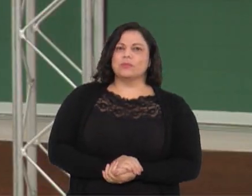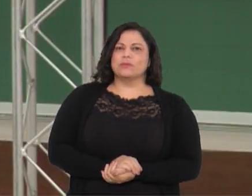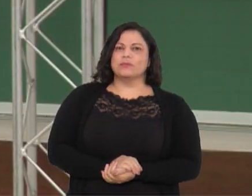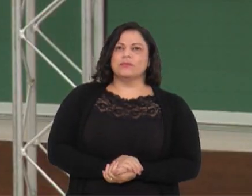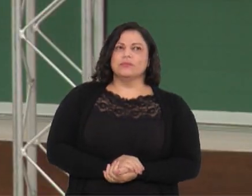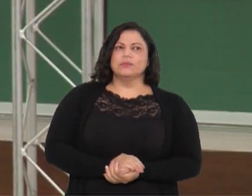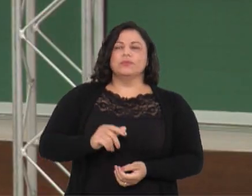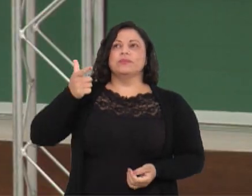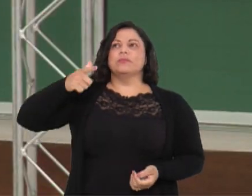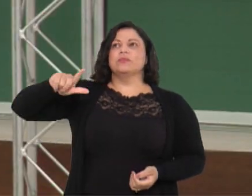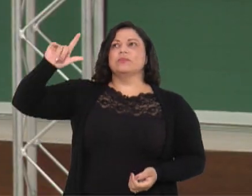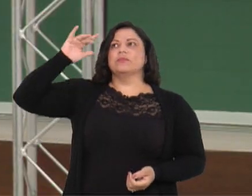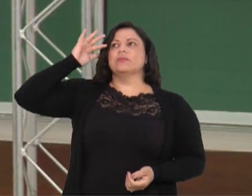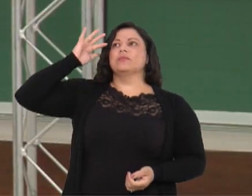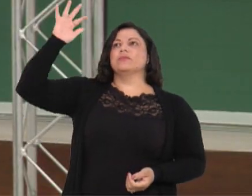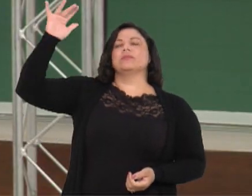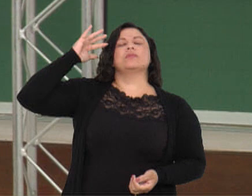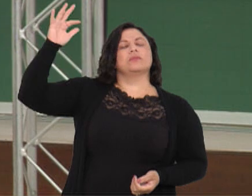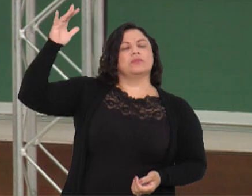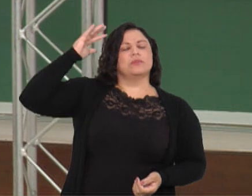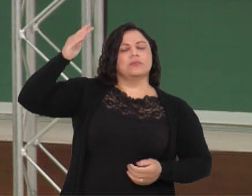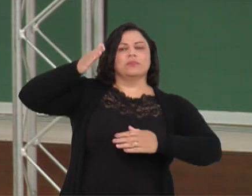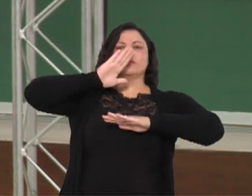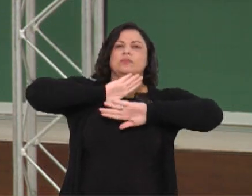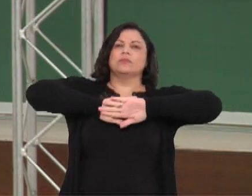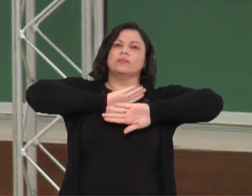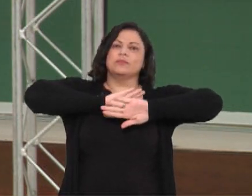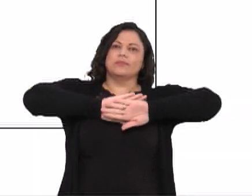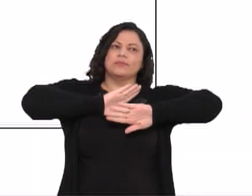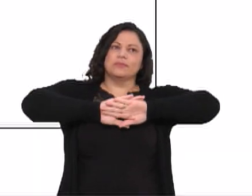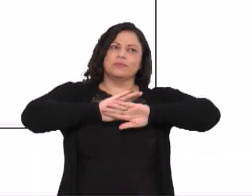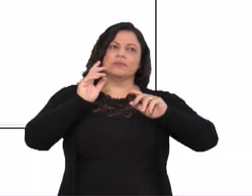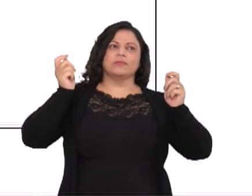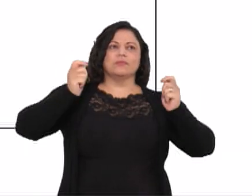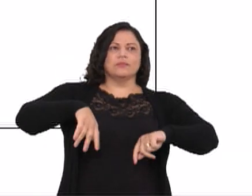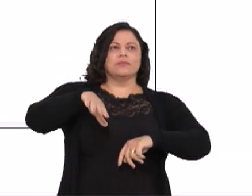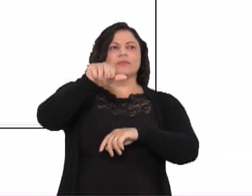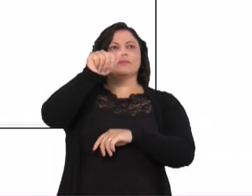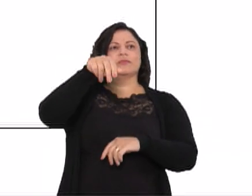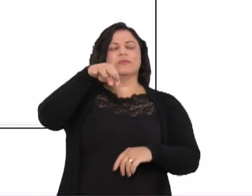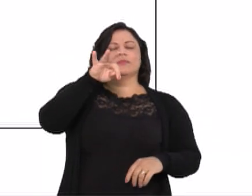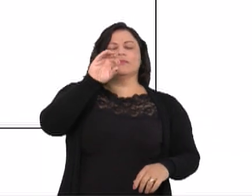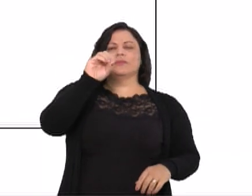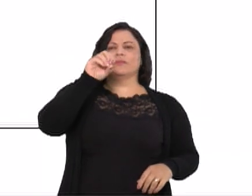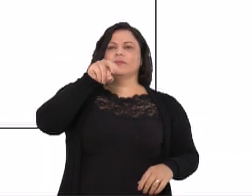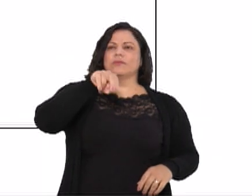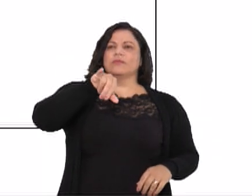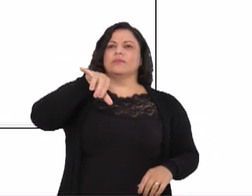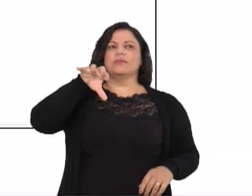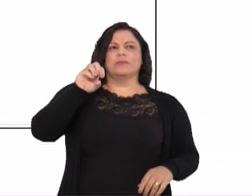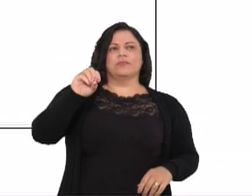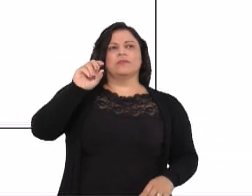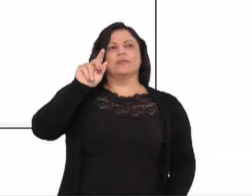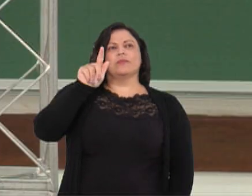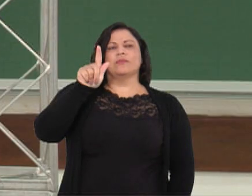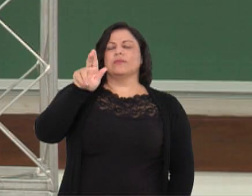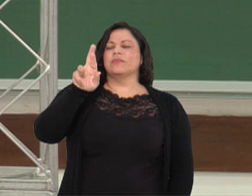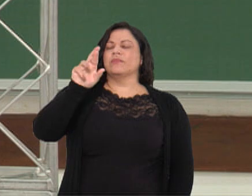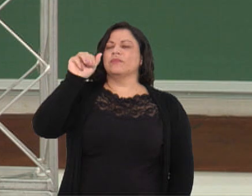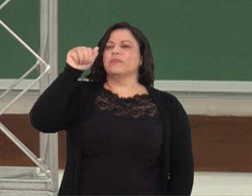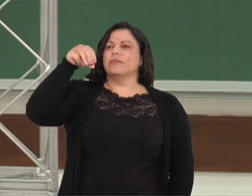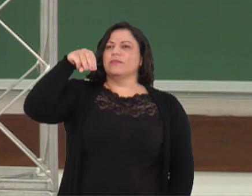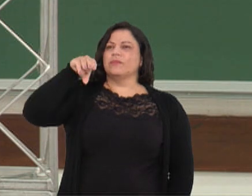Outros teóricos da ideologia. Nós temos então o Antônio Gramsci. O Gramsci, ele é